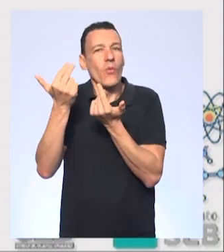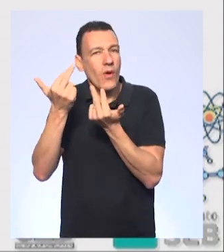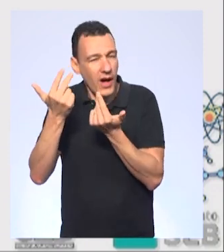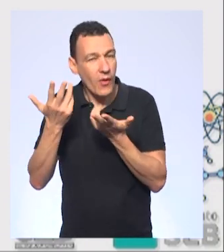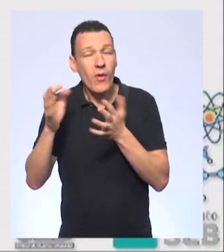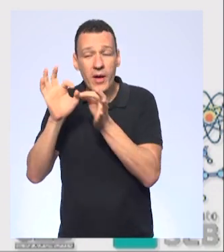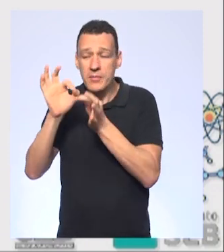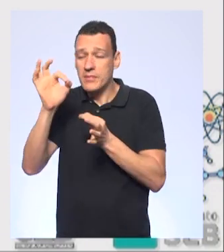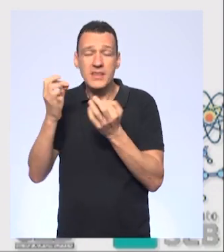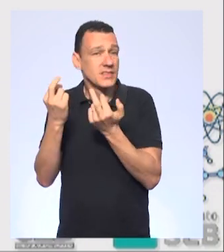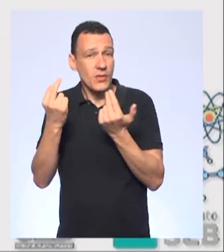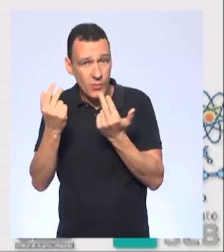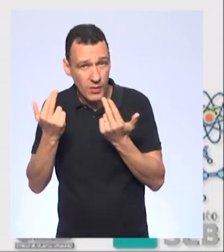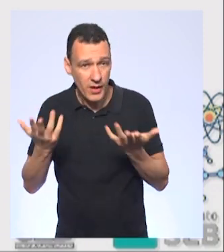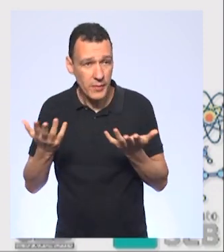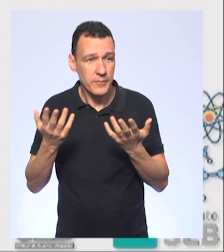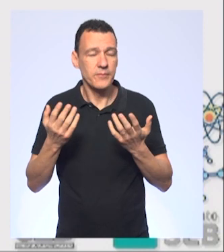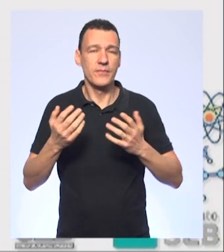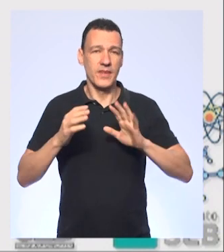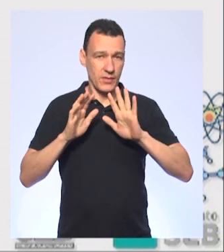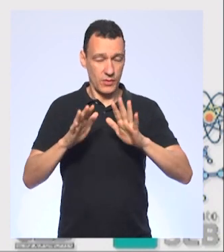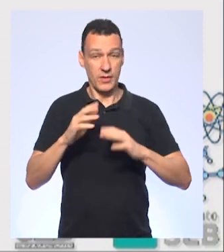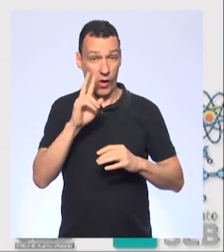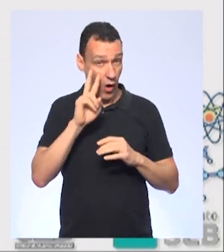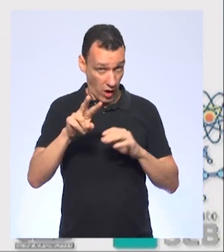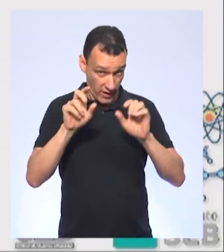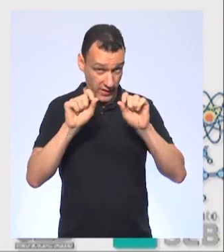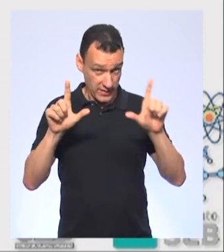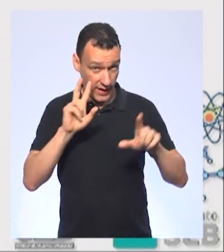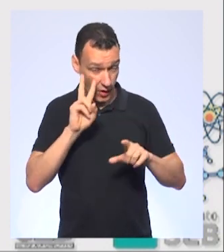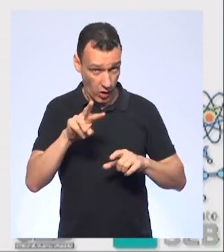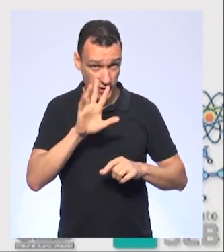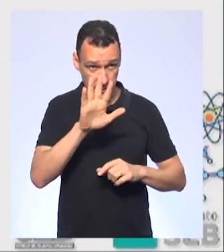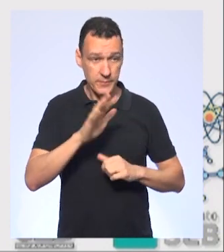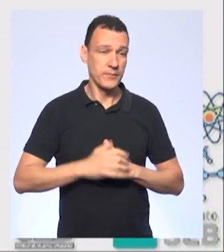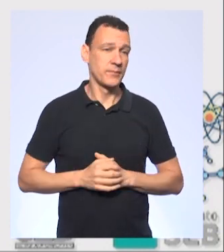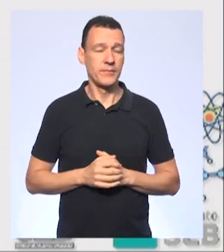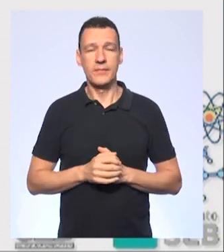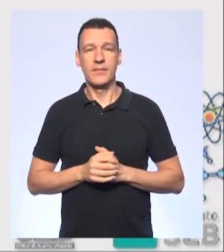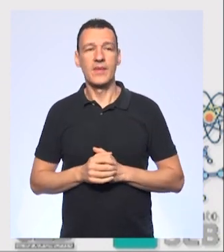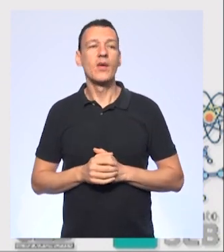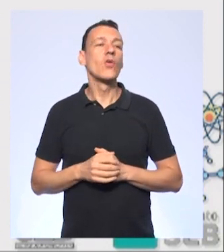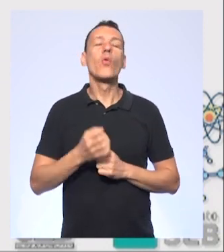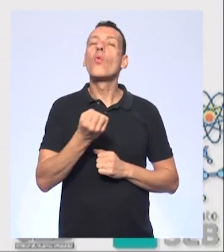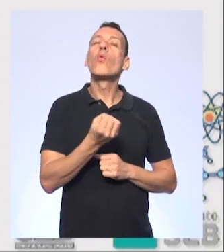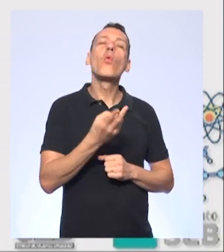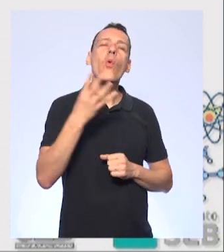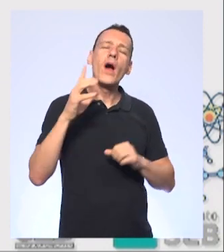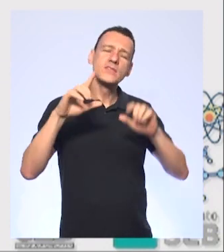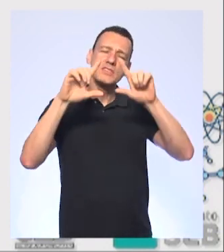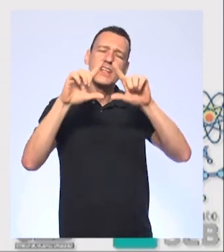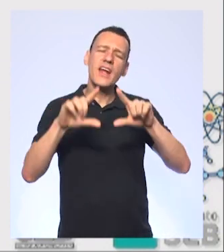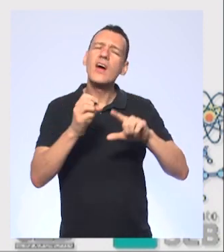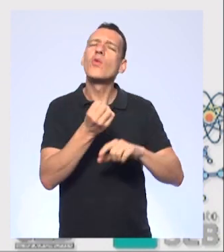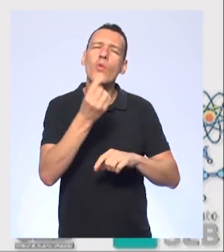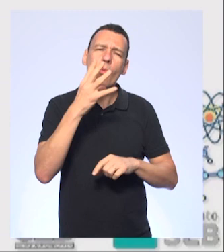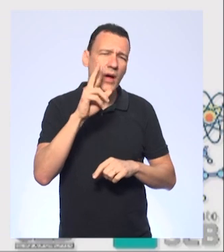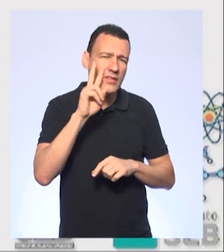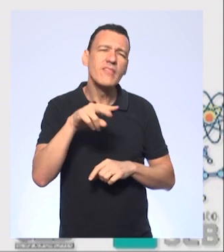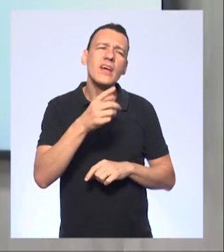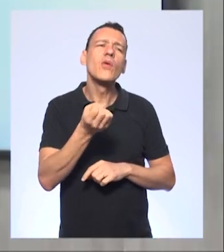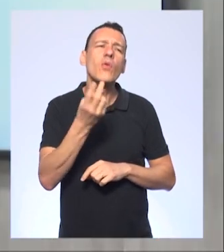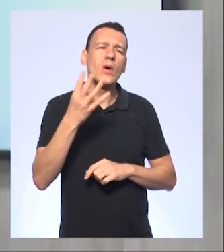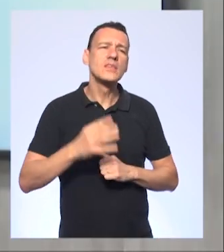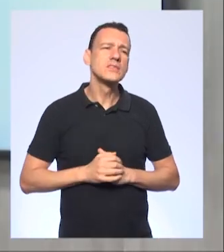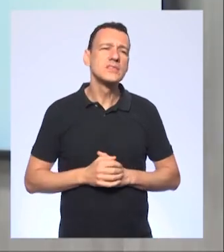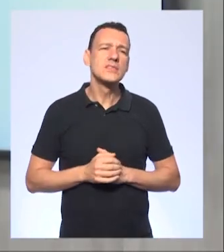você: olha para a tela, olha para a tela. Nessa figura, quantos triângulos vocês enxergam? Vai, olha para